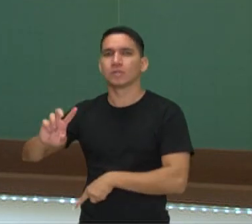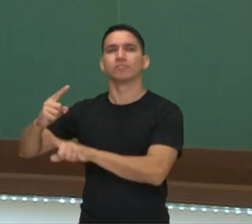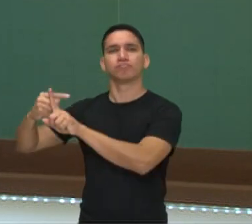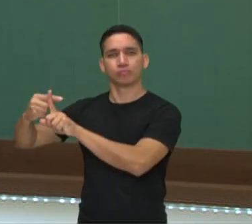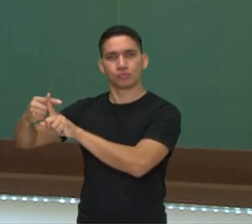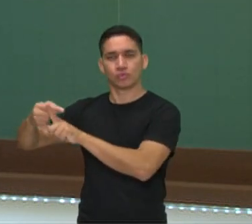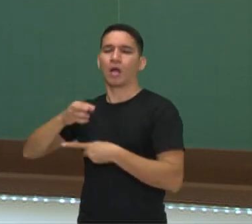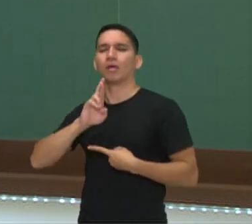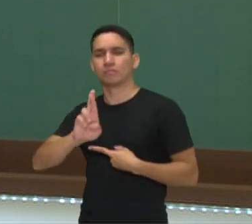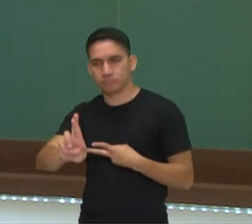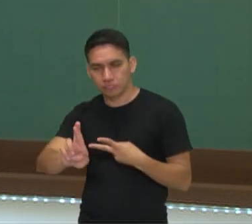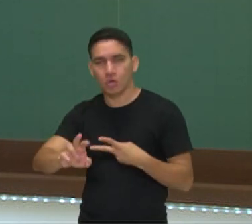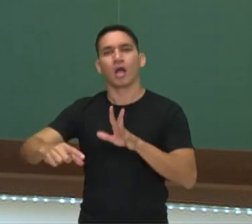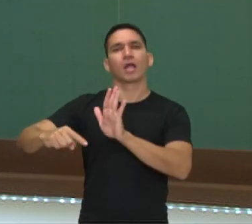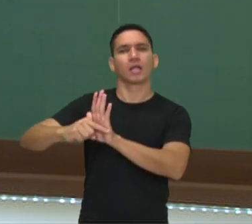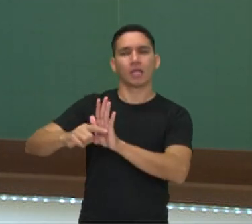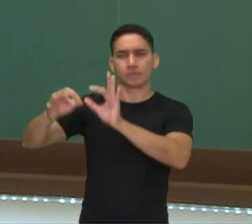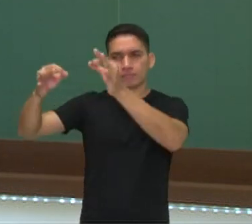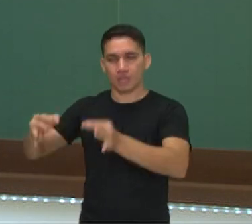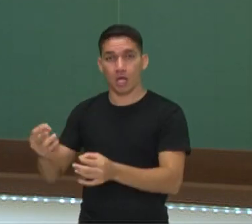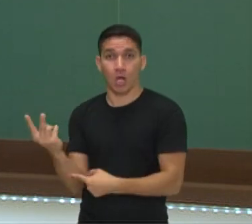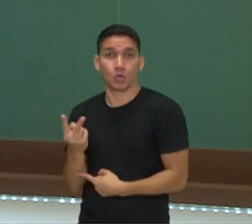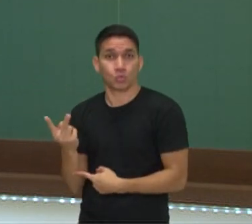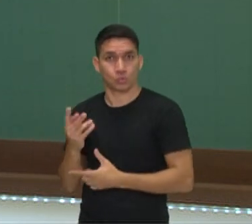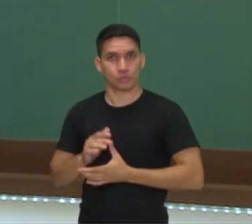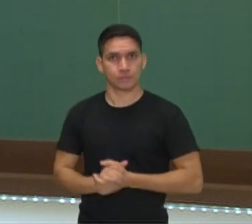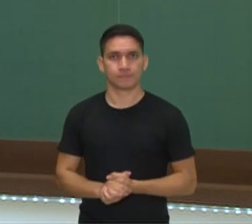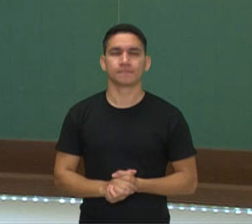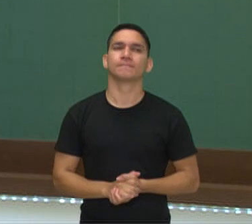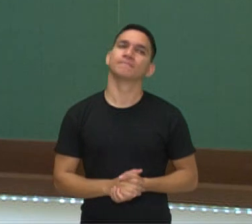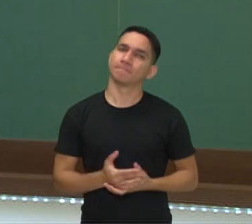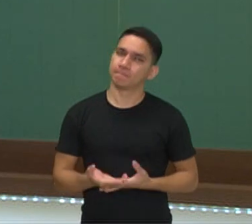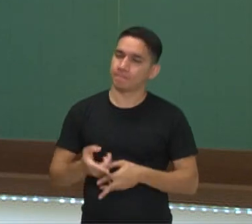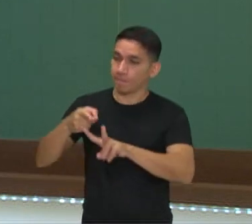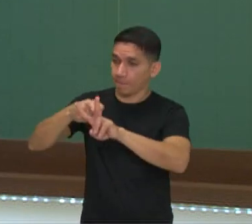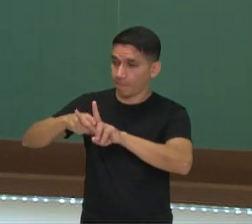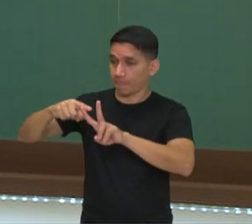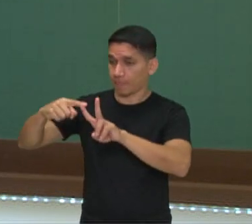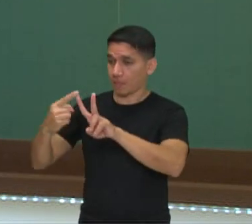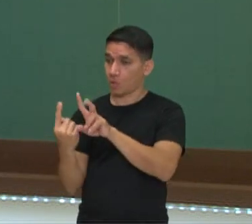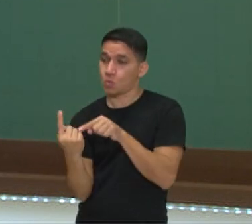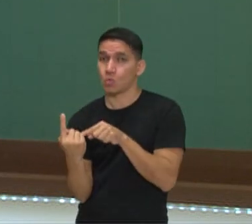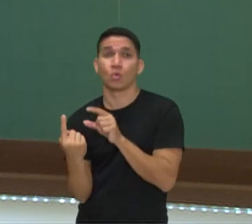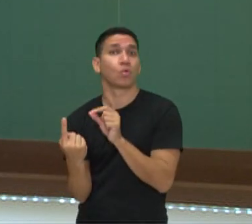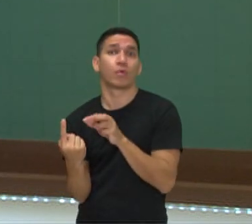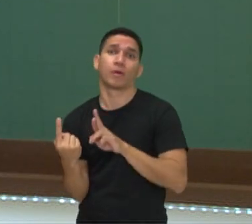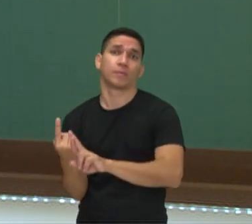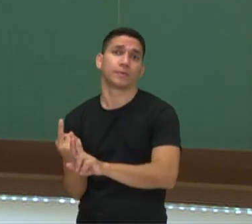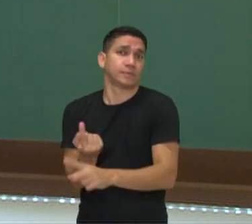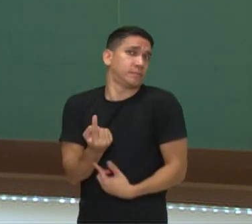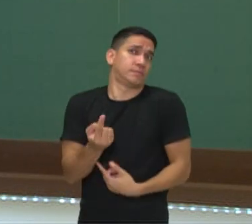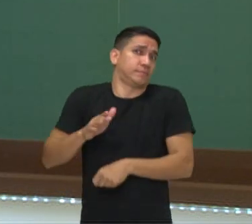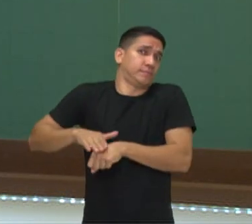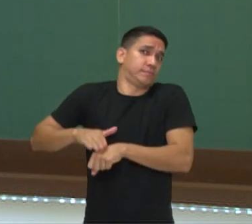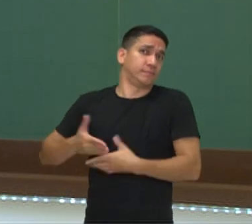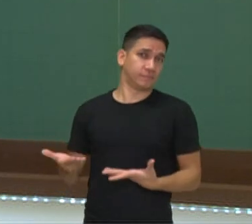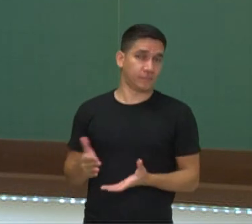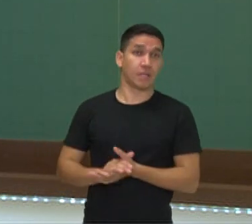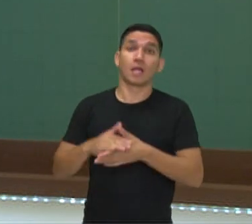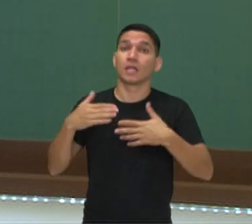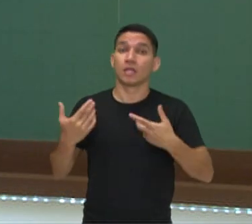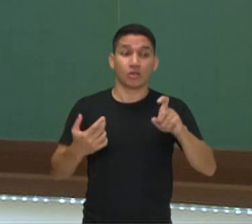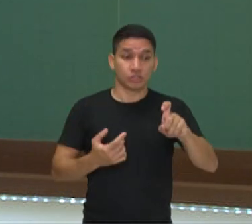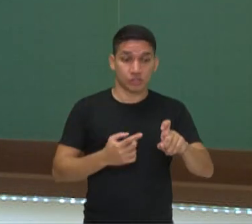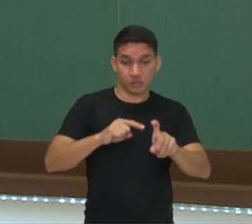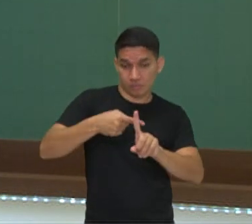tanto a positiva quanto a negativa, tá bom? Raiz quadrada de 1 é 1. Então, significa que x